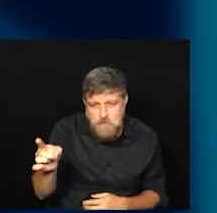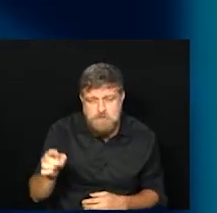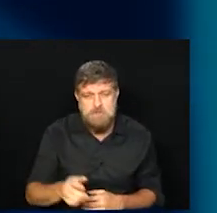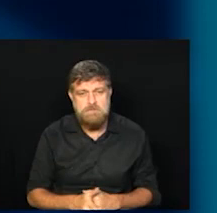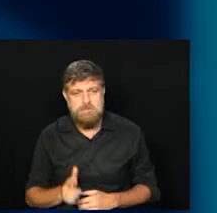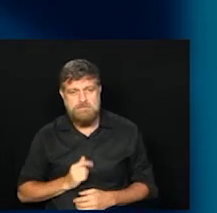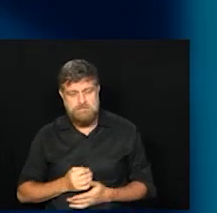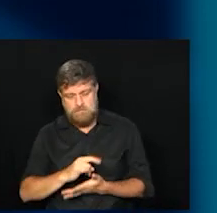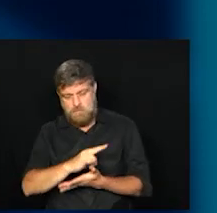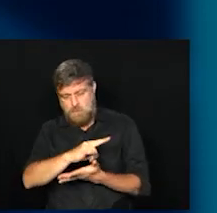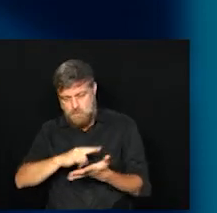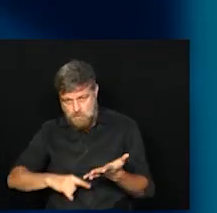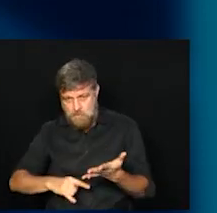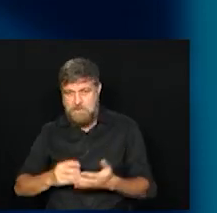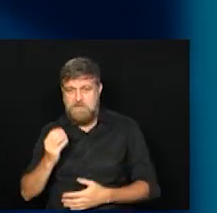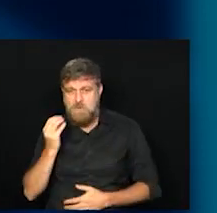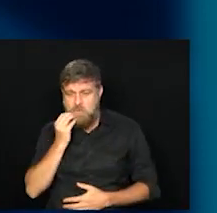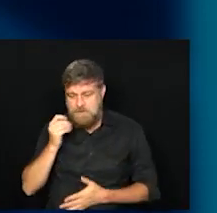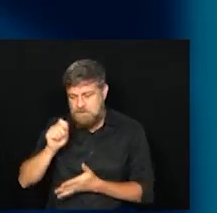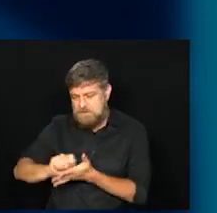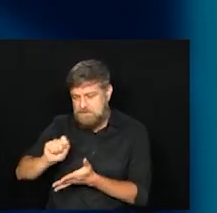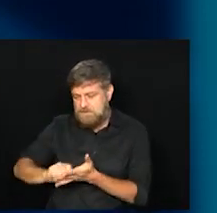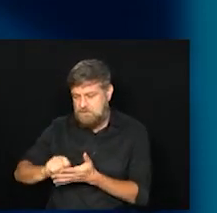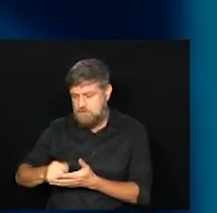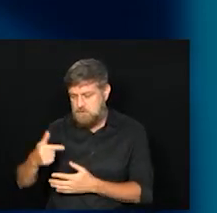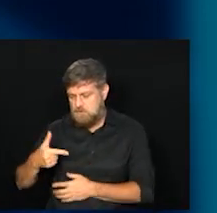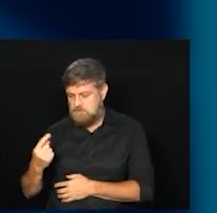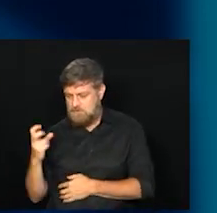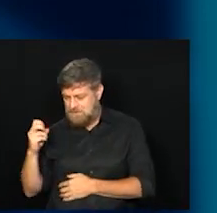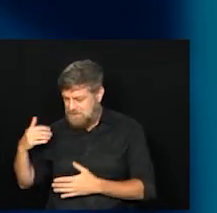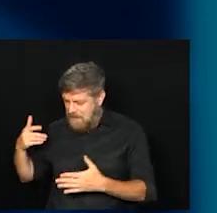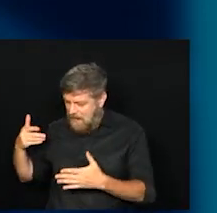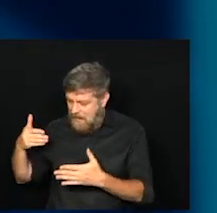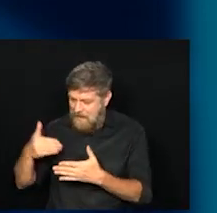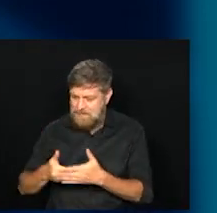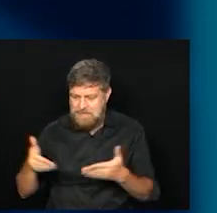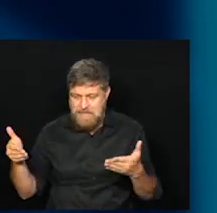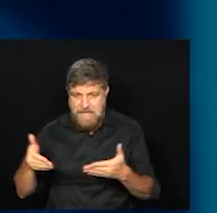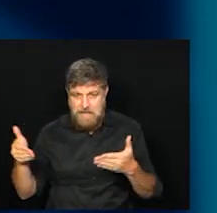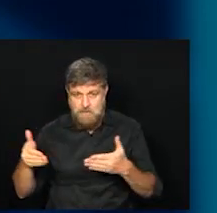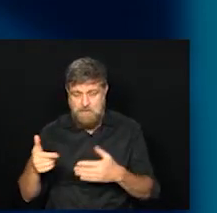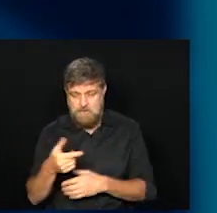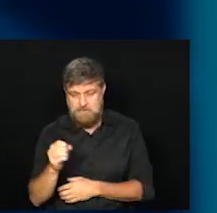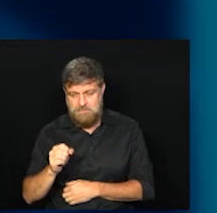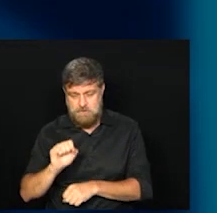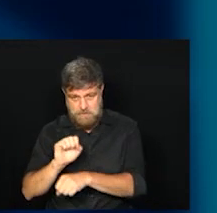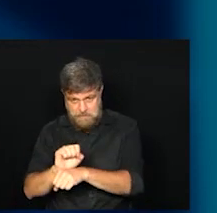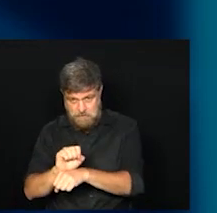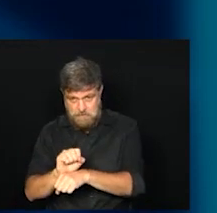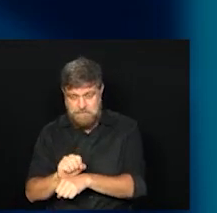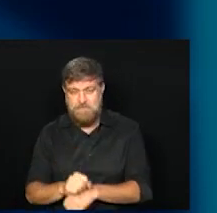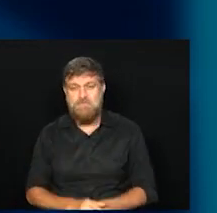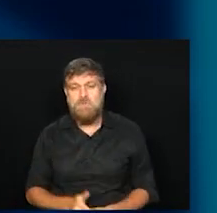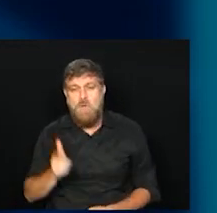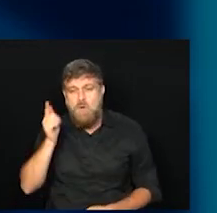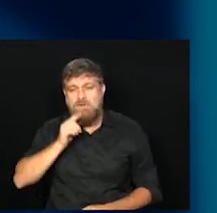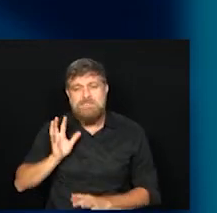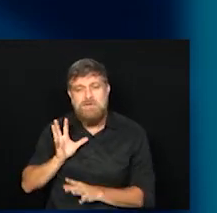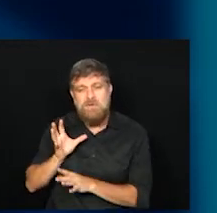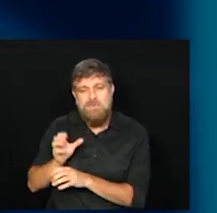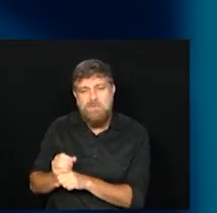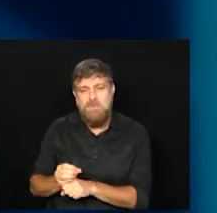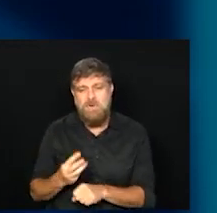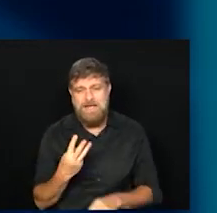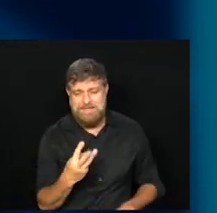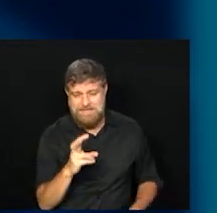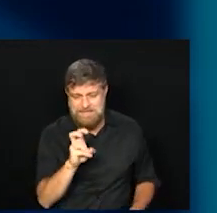vereador cita que desde 2015 até a suspensão do serviço em 2020, o Castramóvel atingiu a marca de